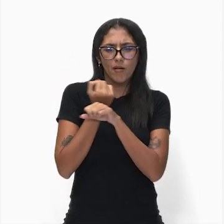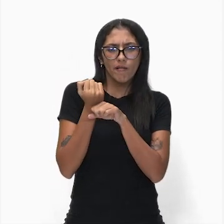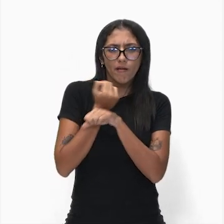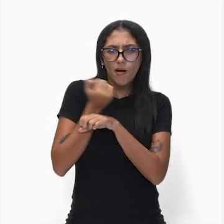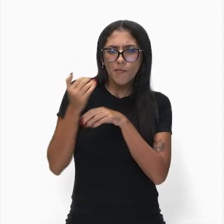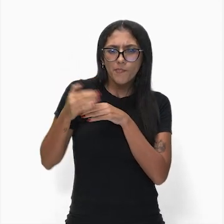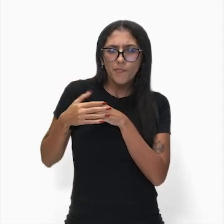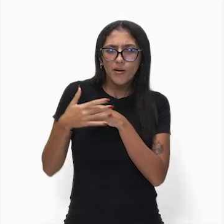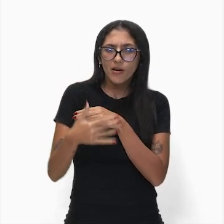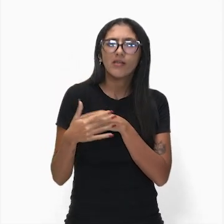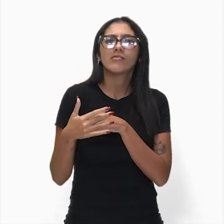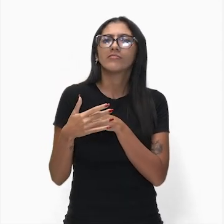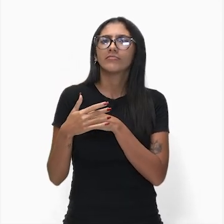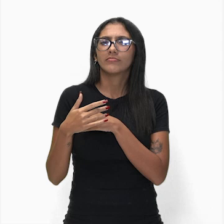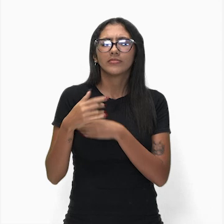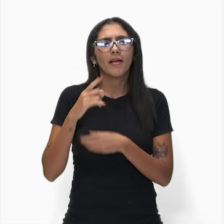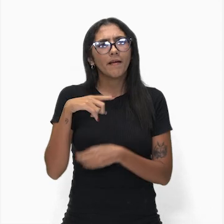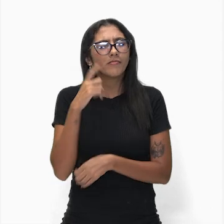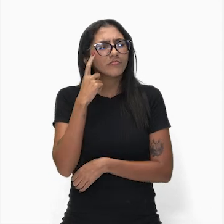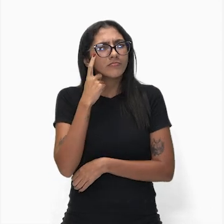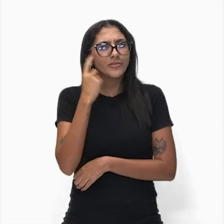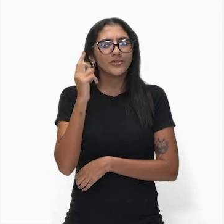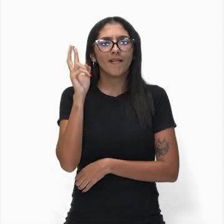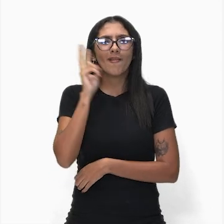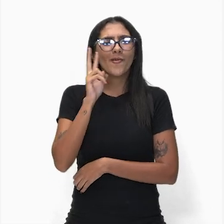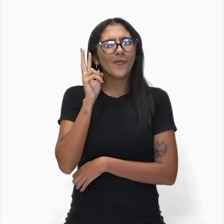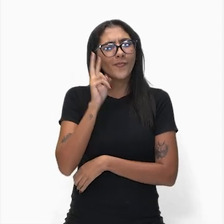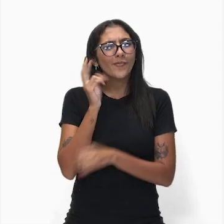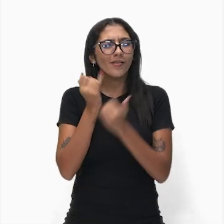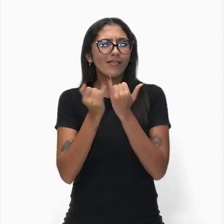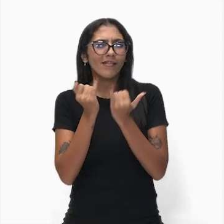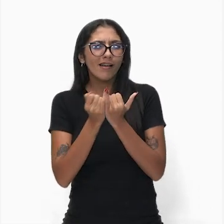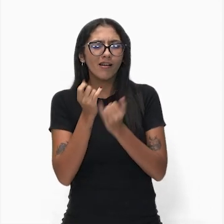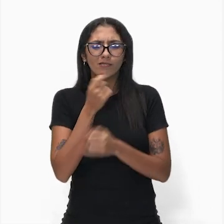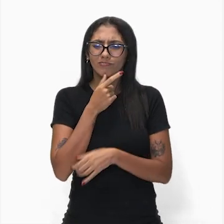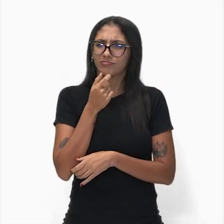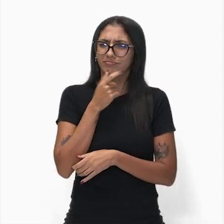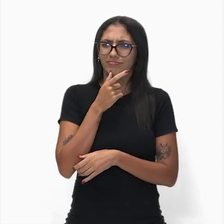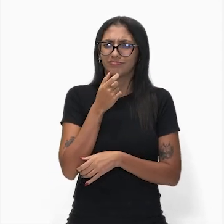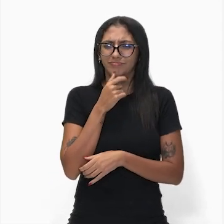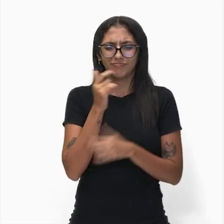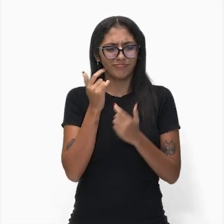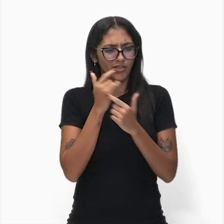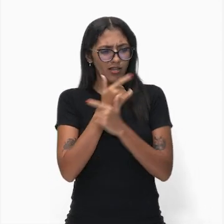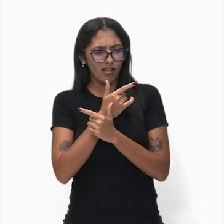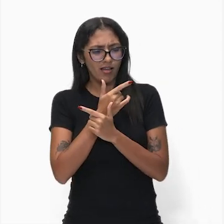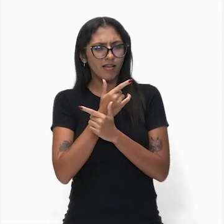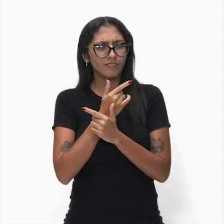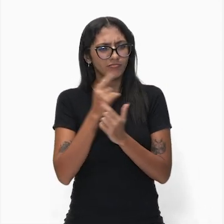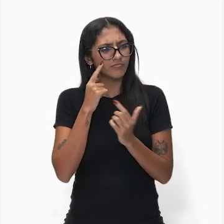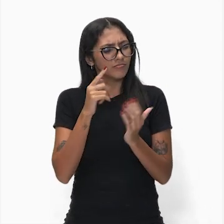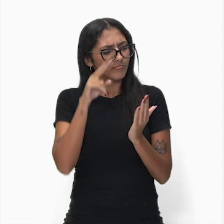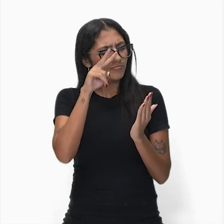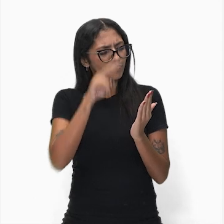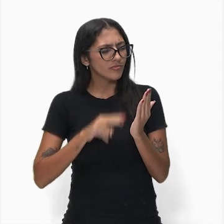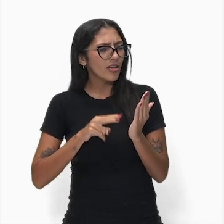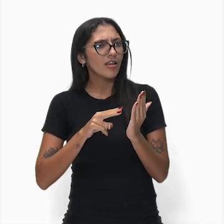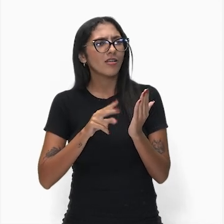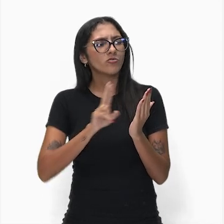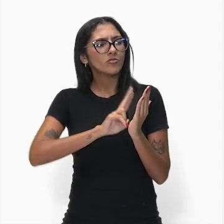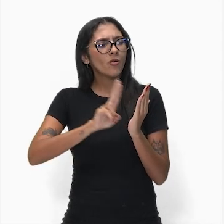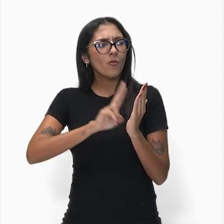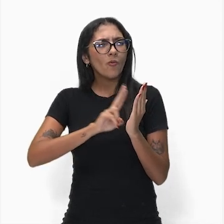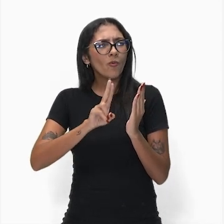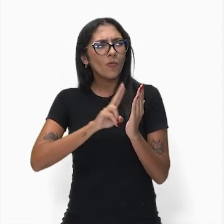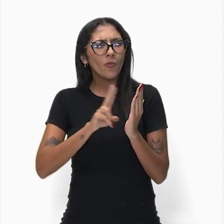E lembrava-se de ter achado graça ao ver na procuração que enviara o nome junto ao de